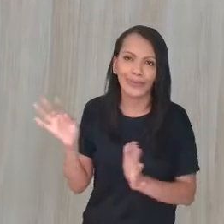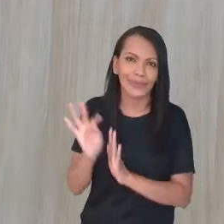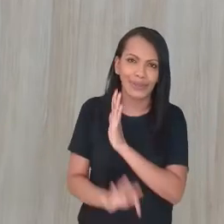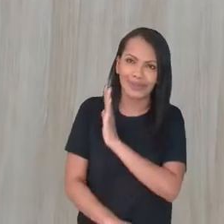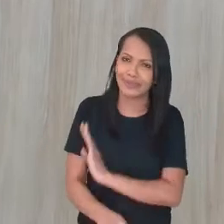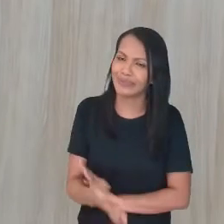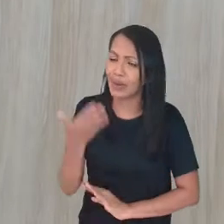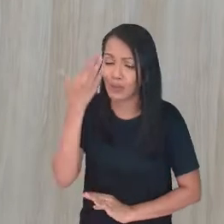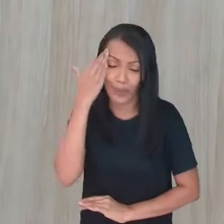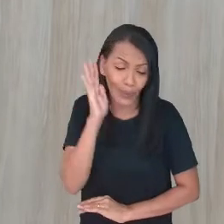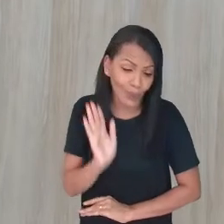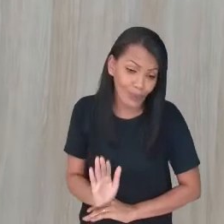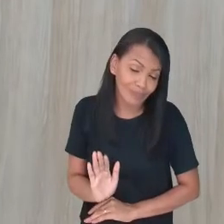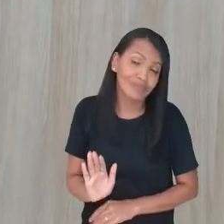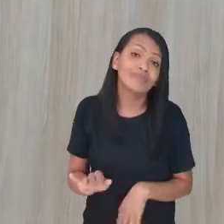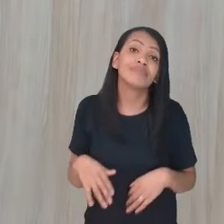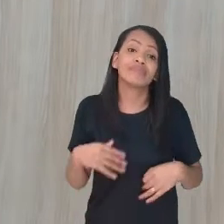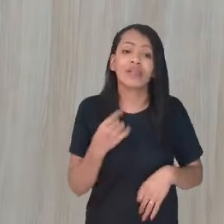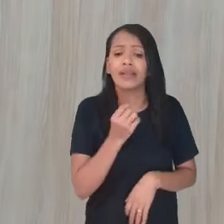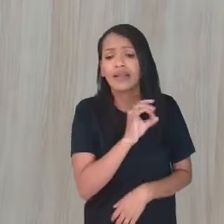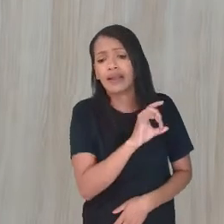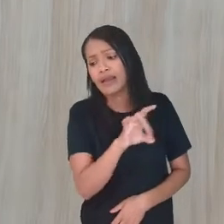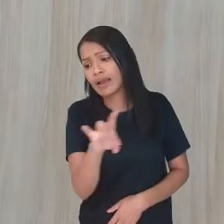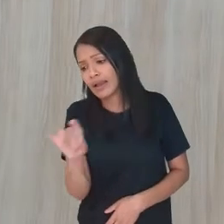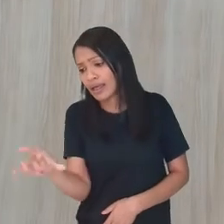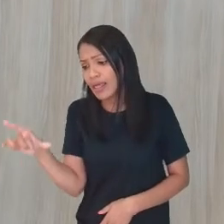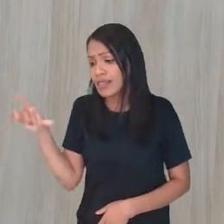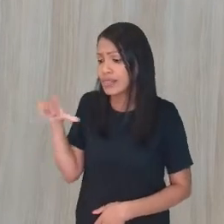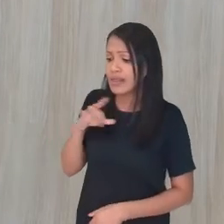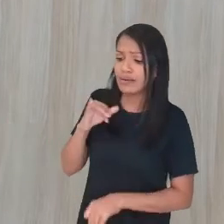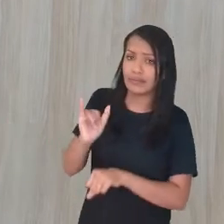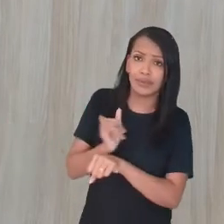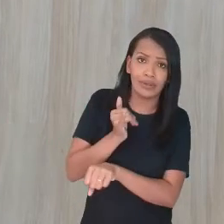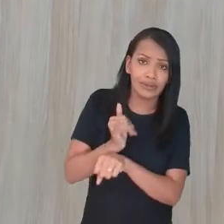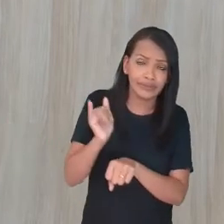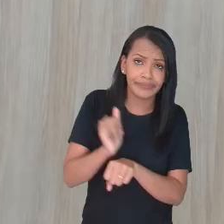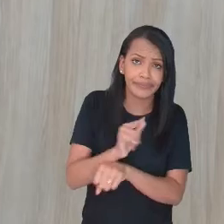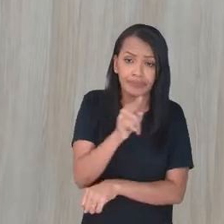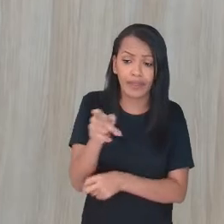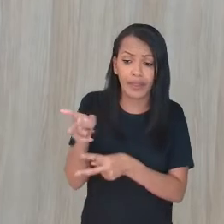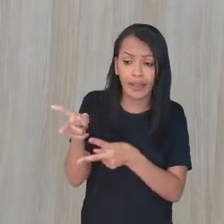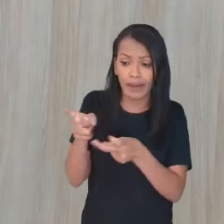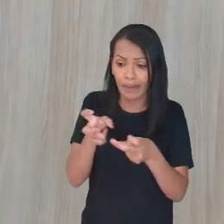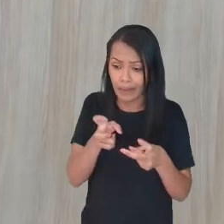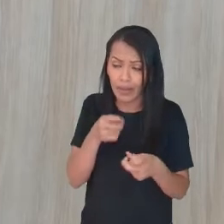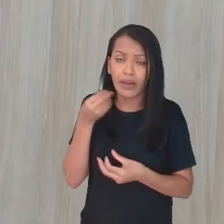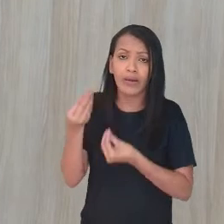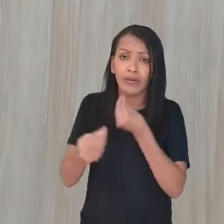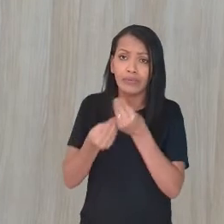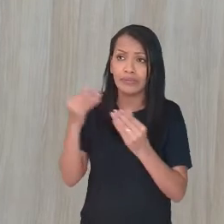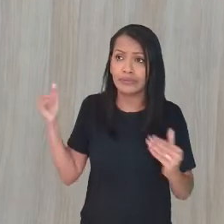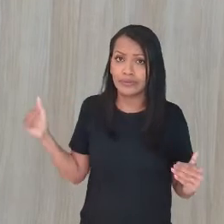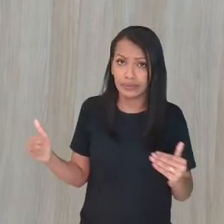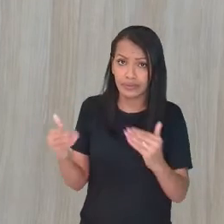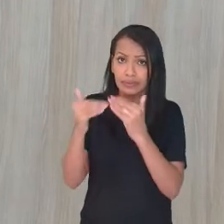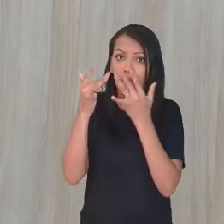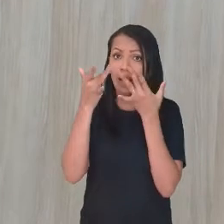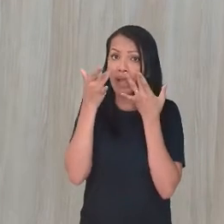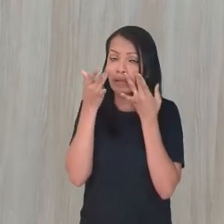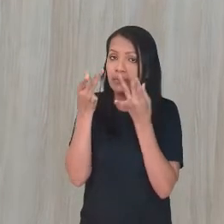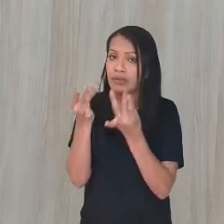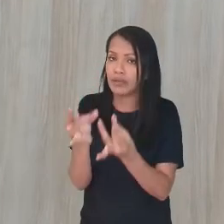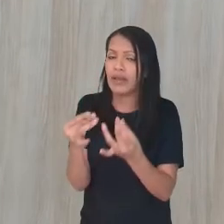também não consigo. Então, cada um tem a sua estratégia, mas percebam qual é o ponto comum? A atenção.